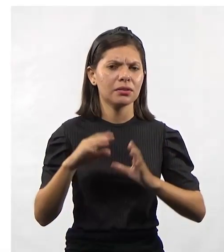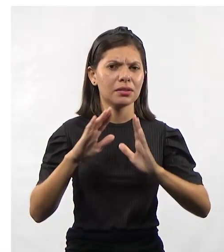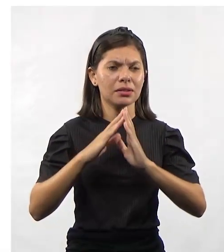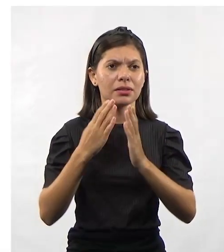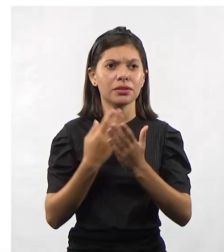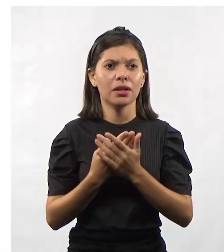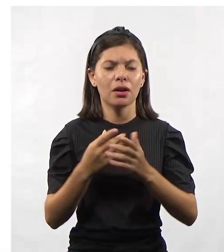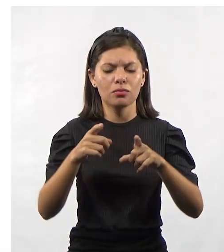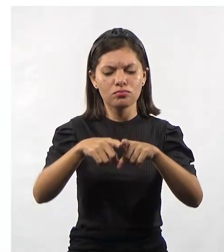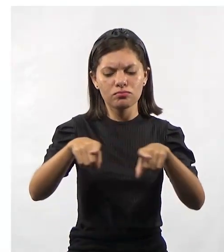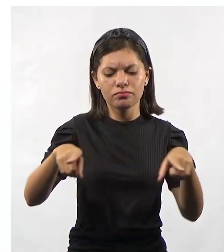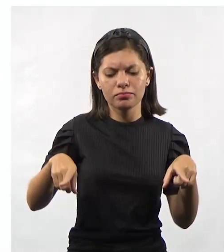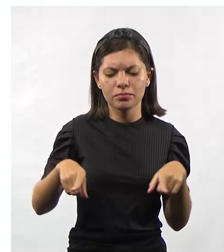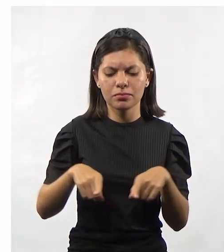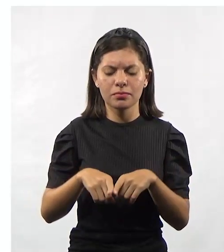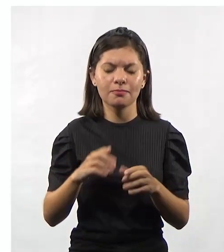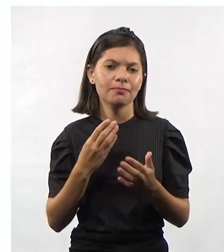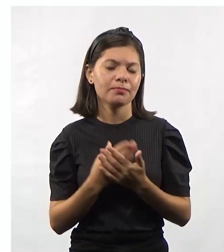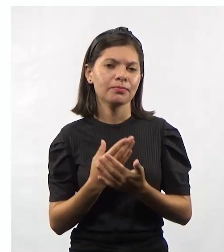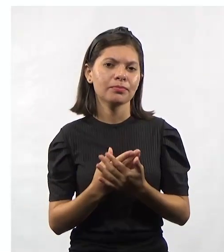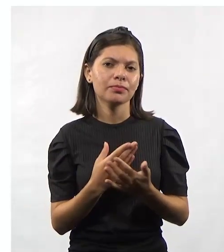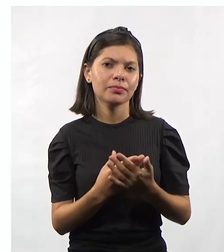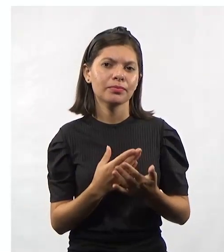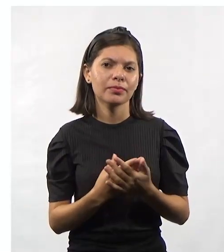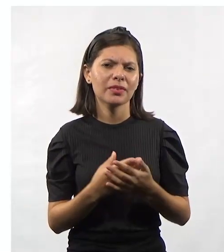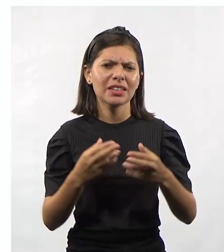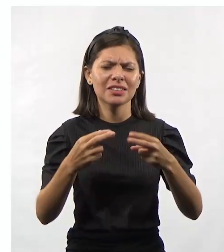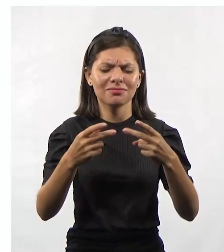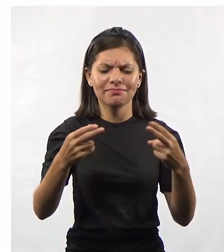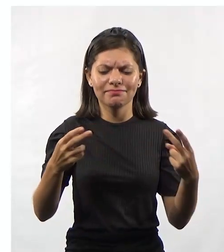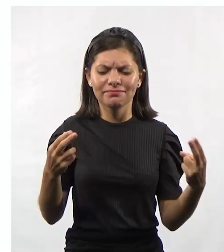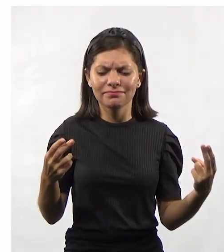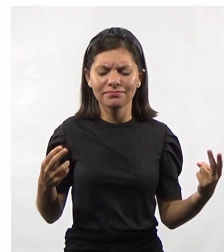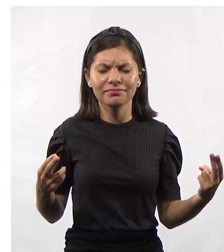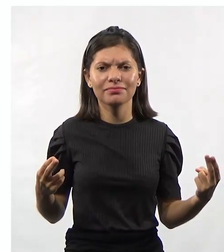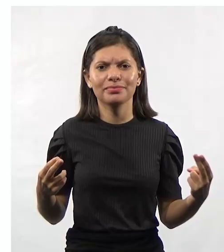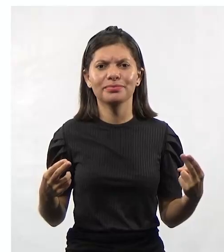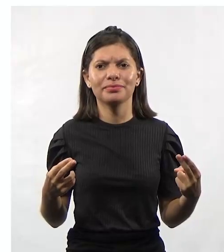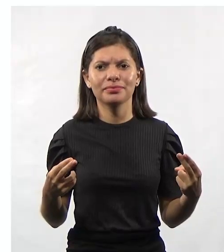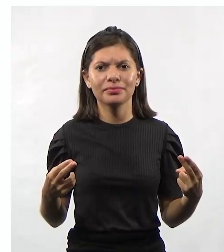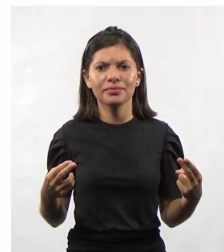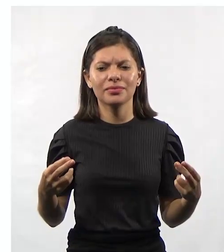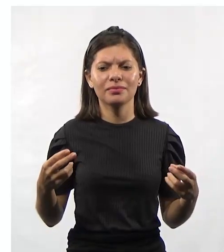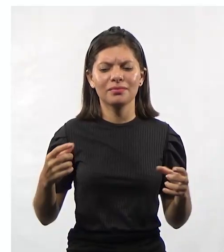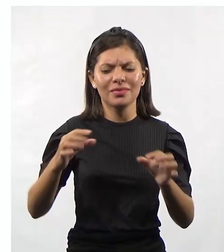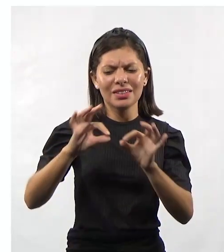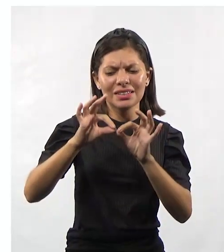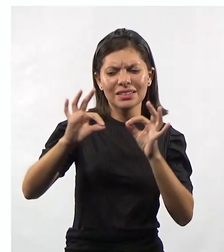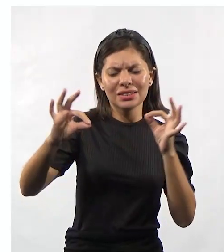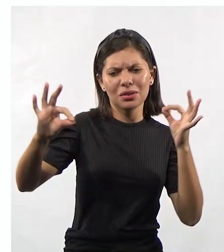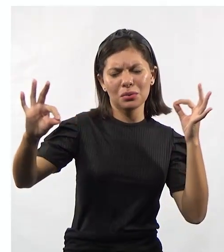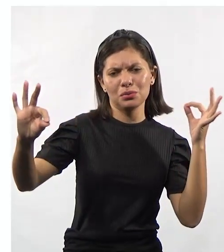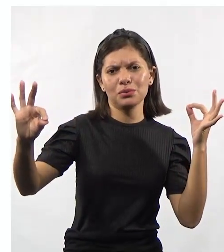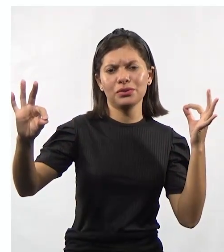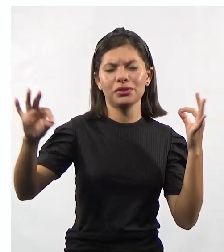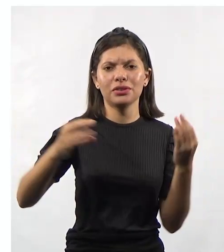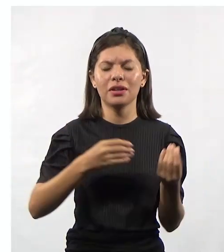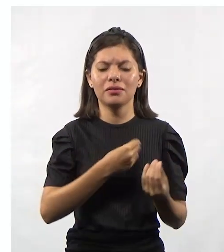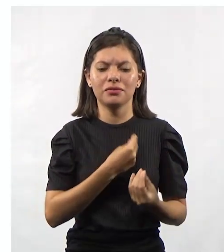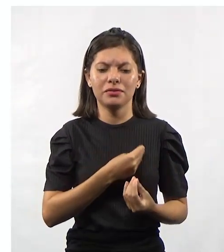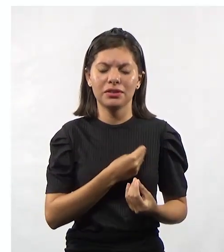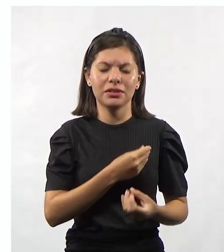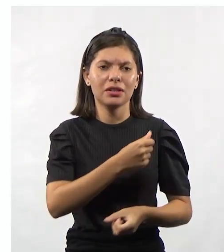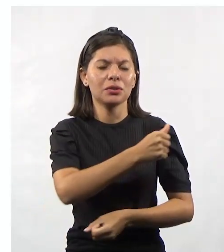está ensinando dentro da sala de aula é tão diferente, né? Tá tão longe